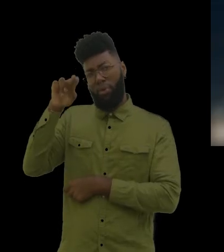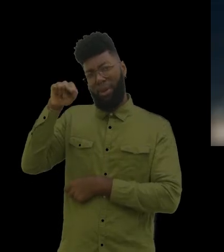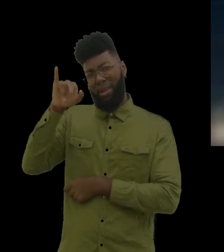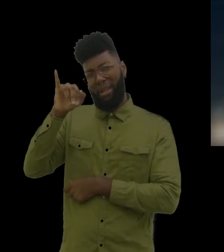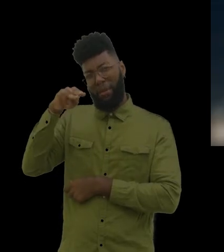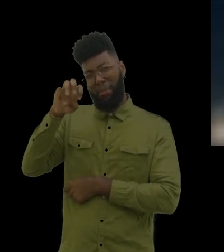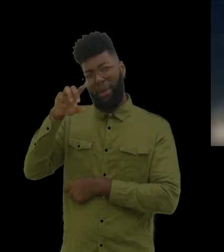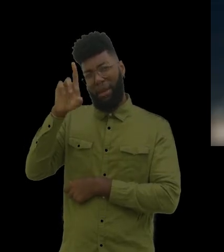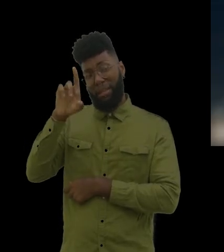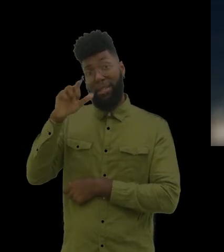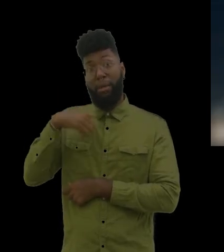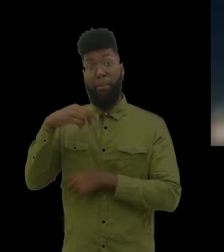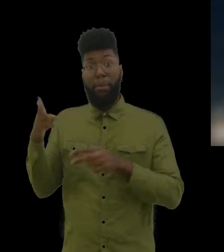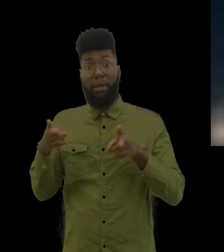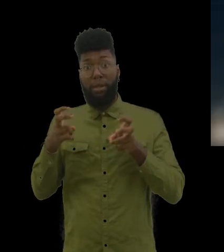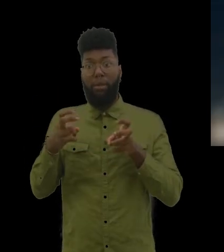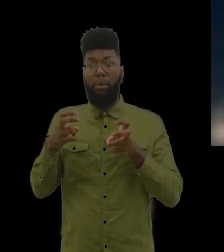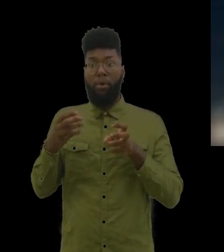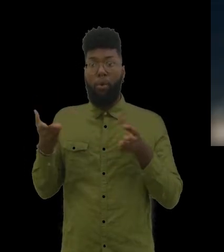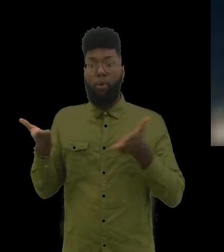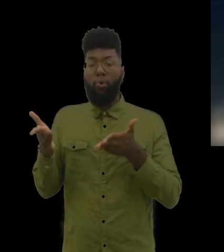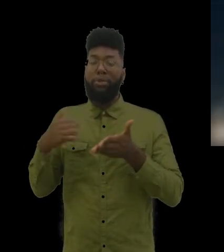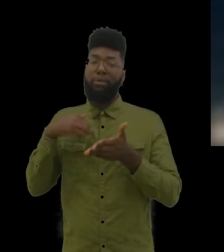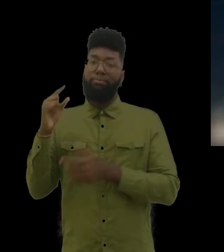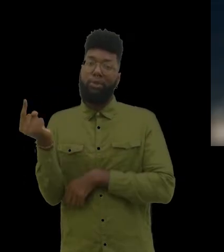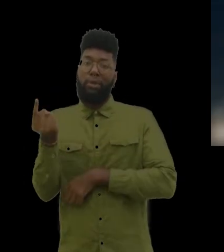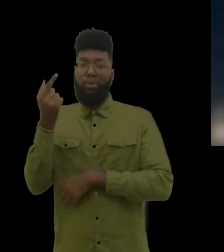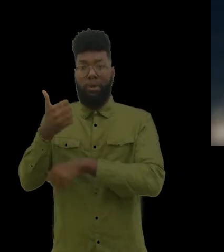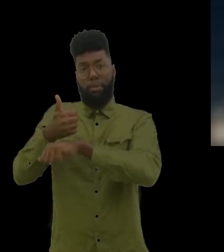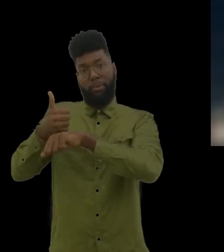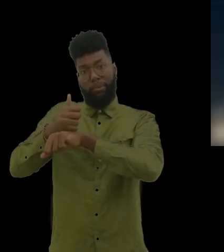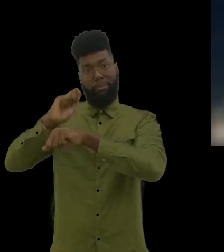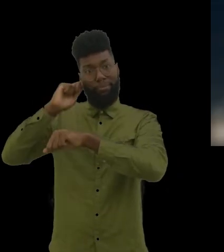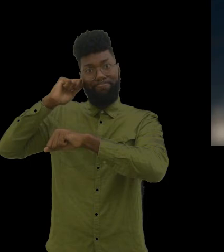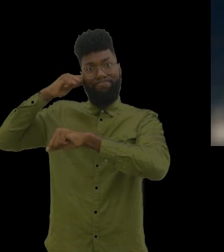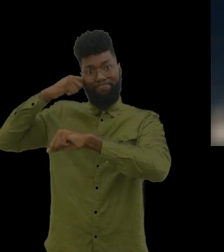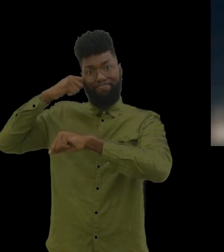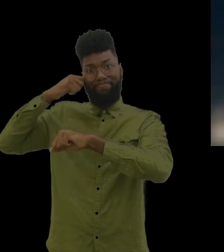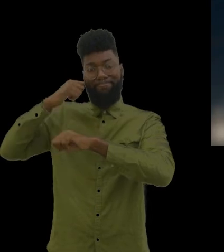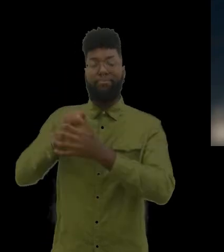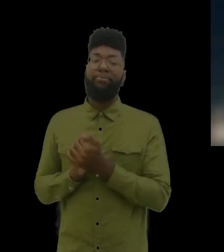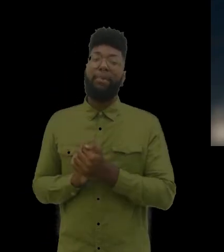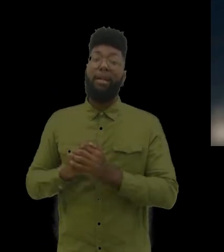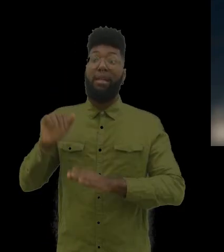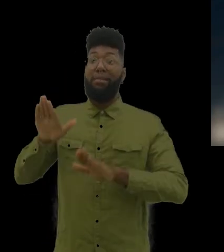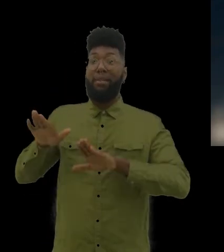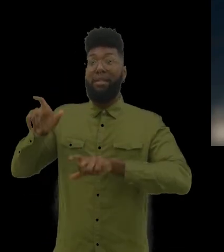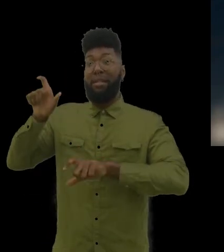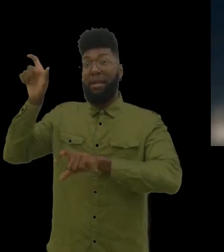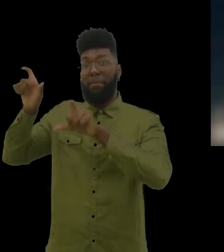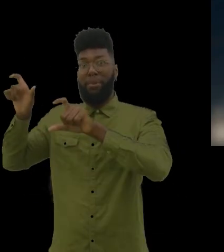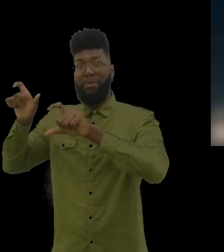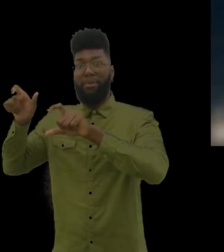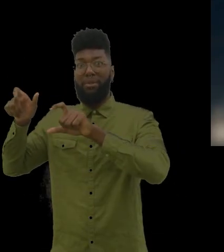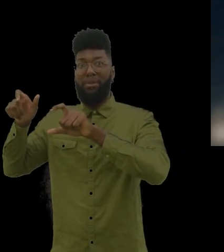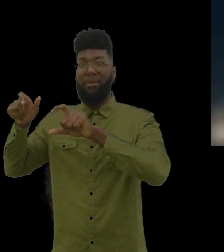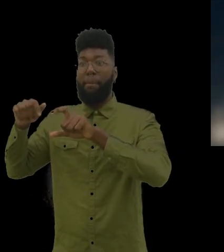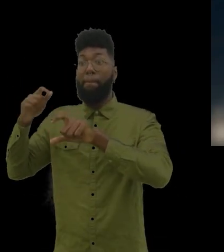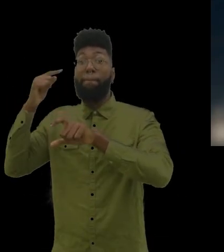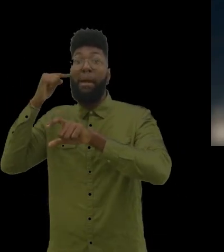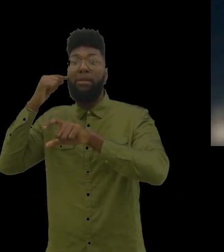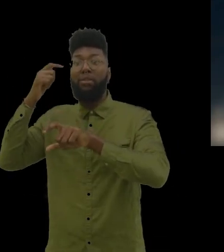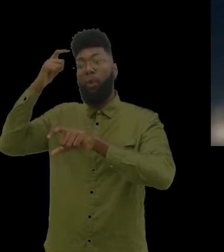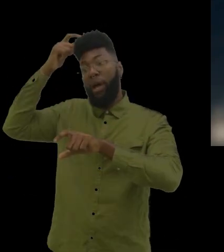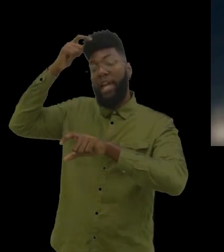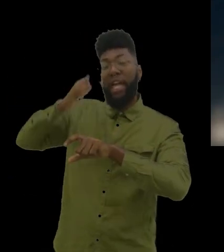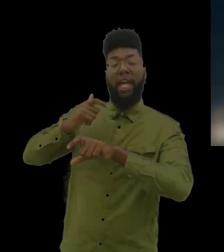vezes, sendo a única, sabe? E, às vezes, o que não me confunde com uma tia da limpeza, que também tem todos os méritos